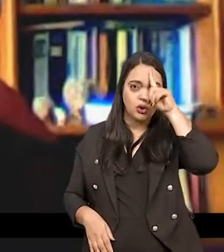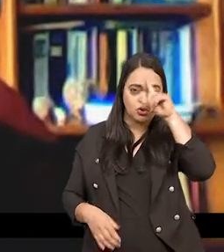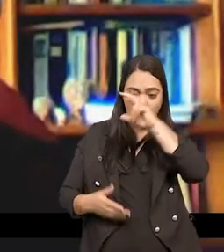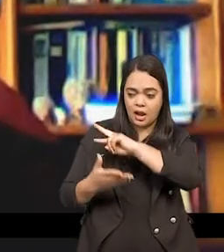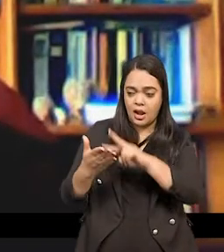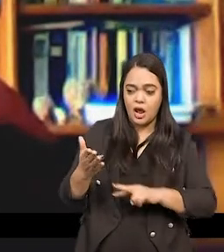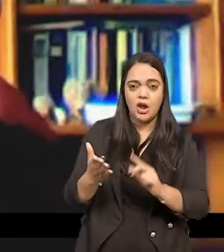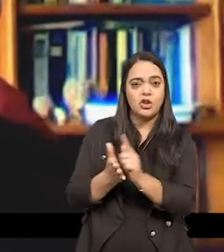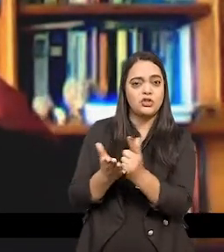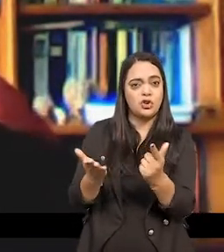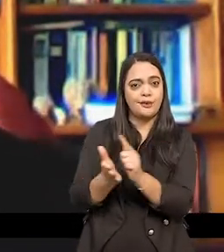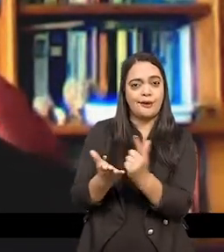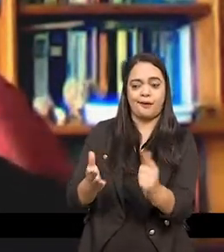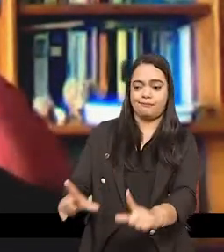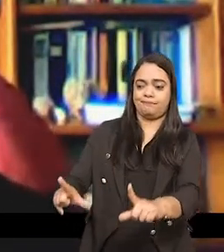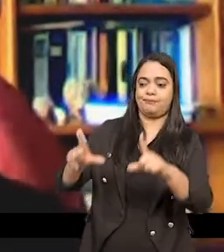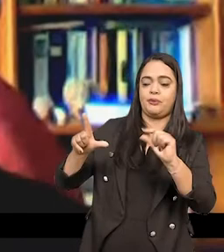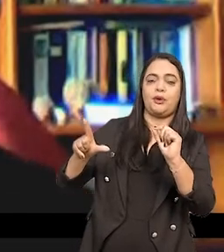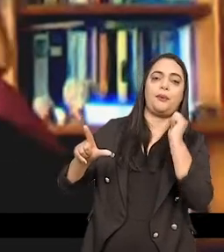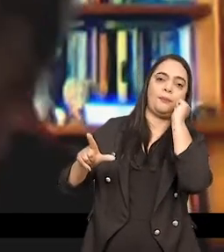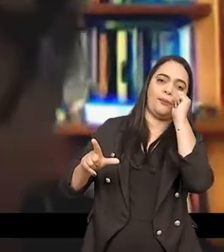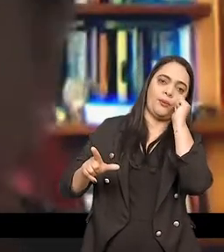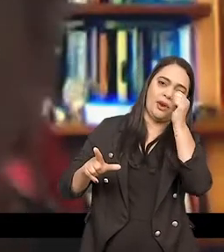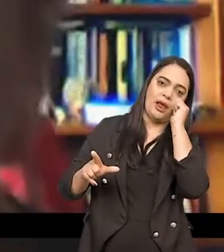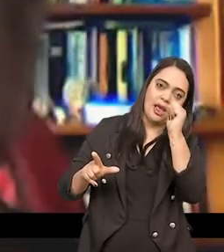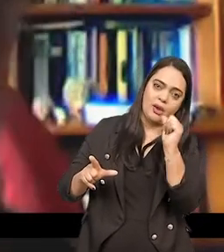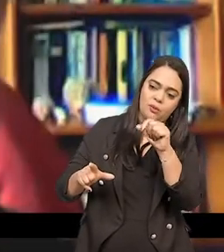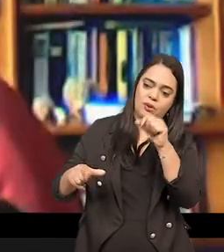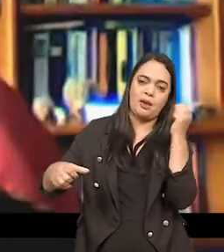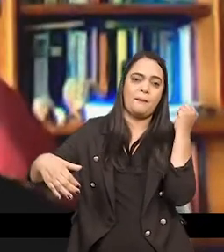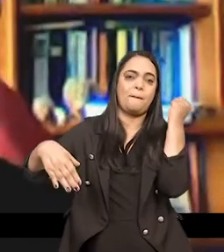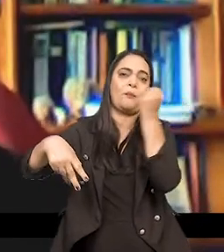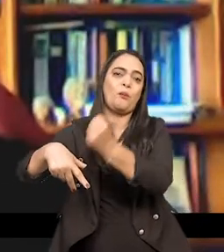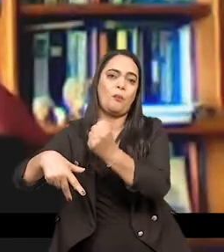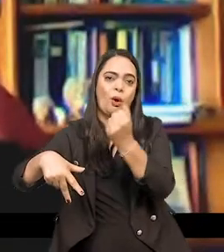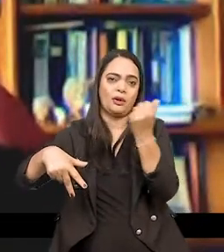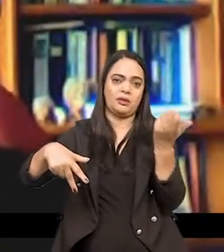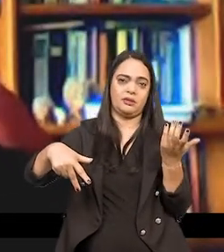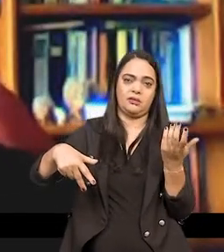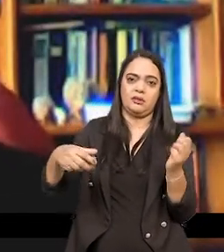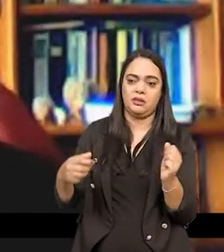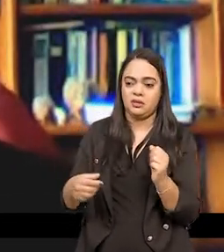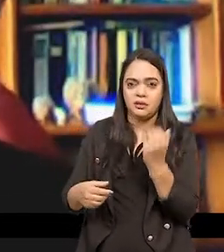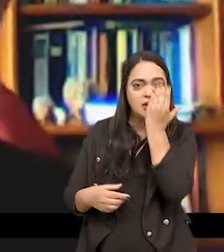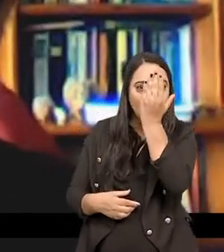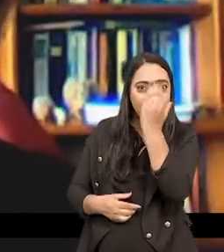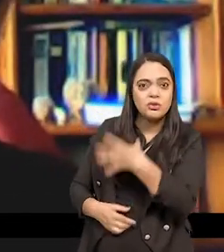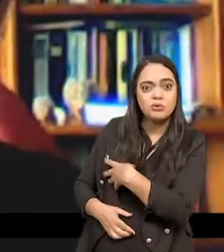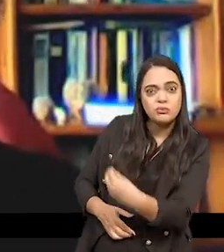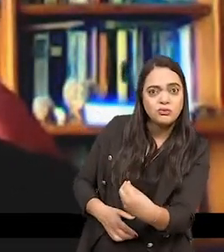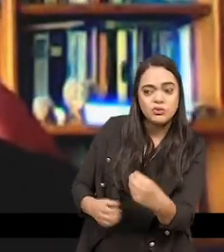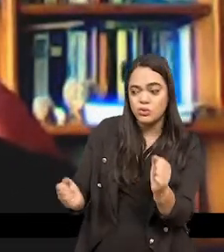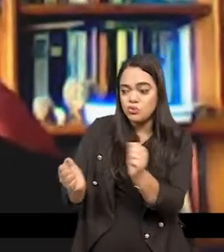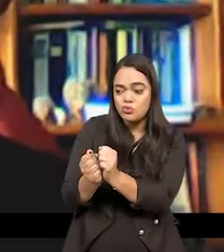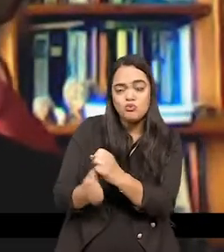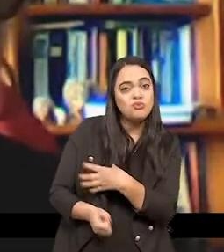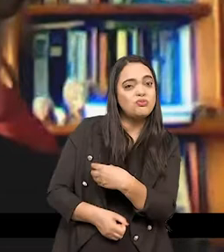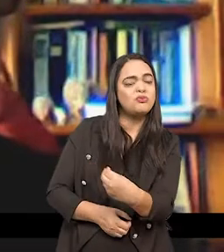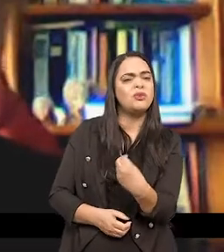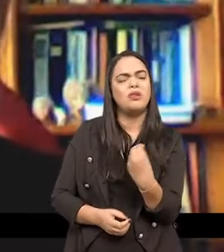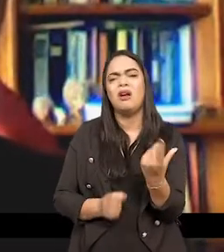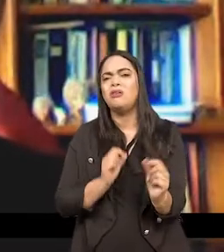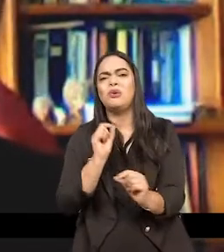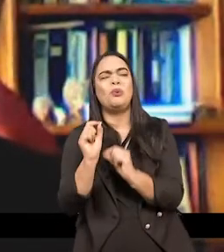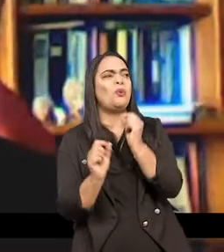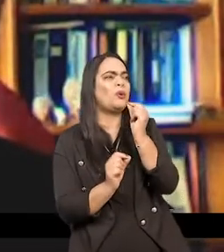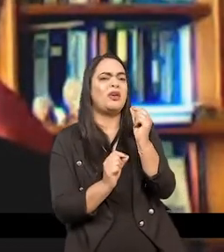as mulheres mortas. Na frente de filhos, junto com os filhos, não é? Então, o que é que passa na